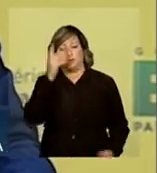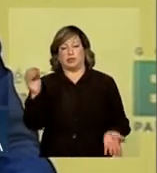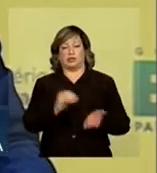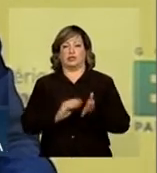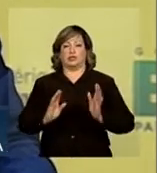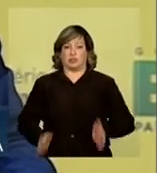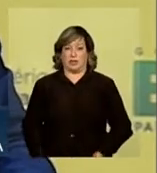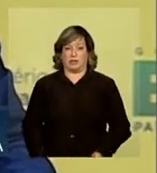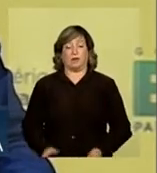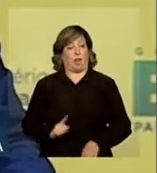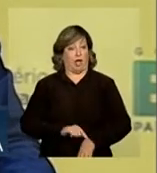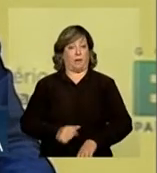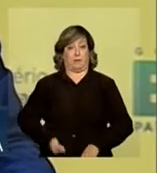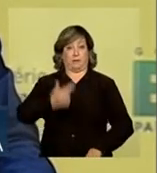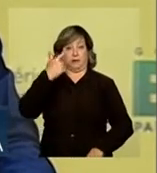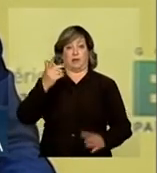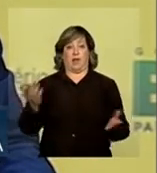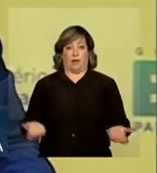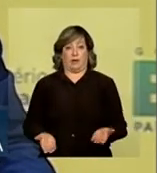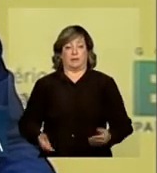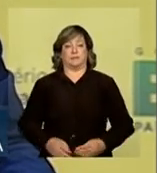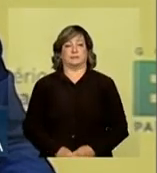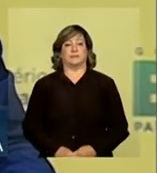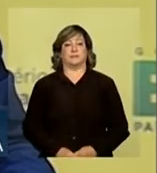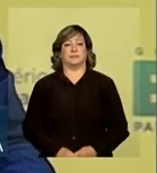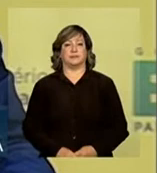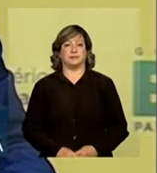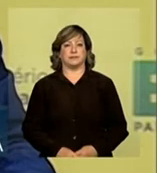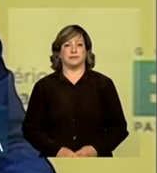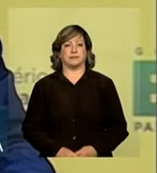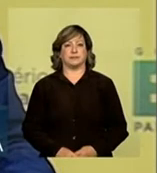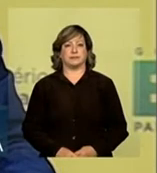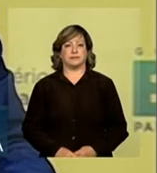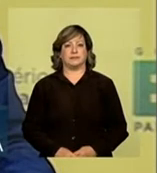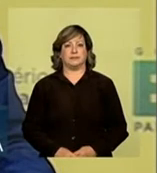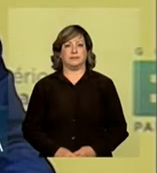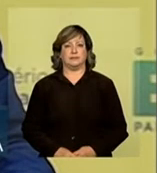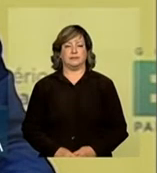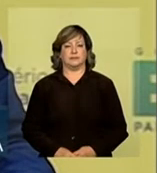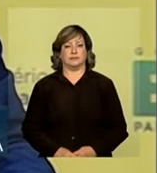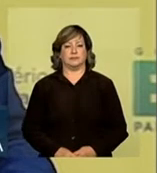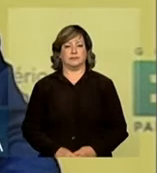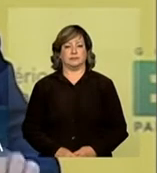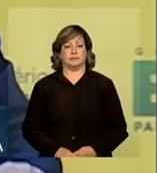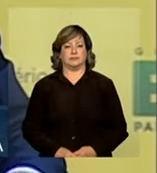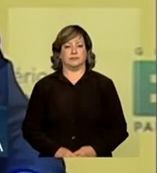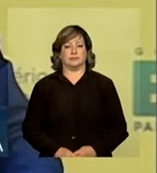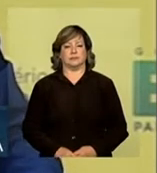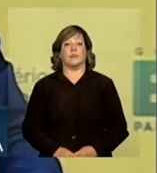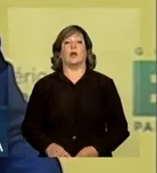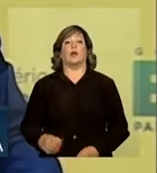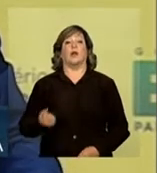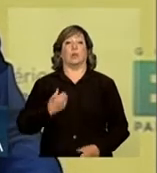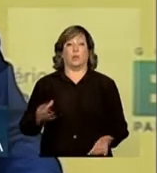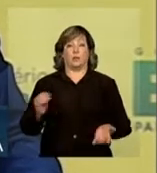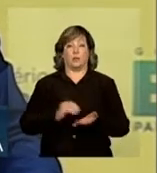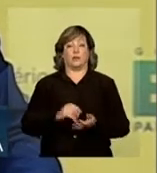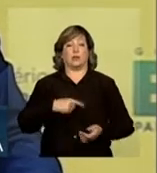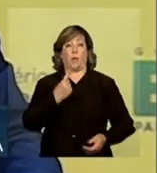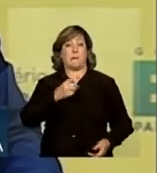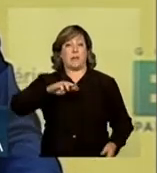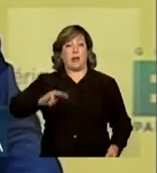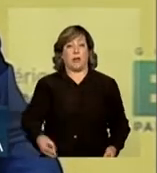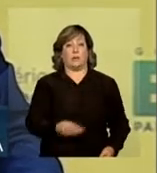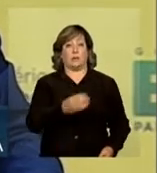inscritos meio-dia Oi em construções um milhão aí a inscrição 1 milhão